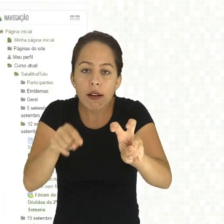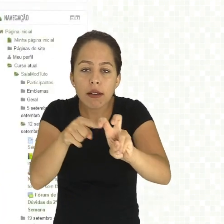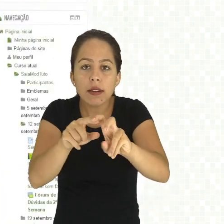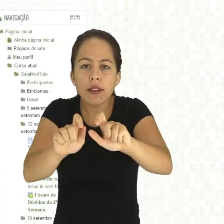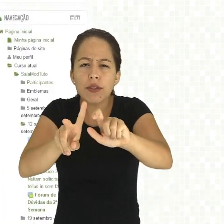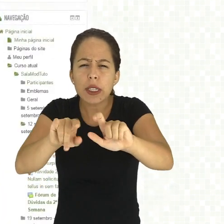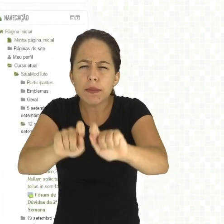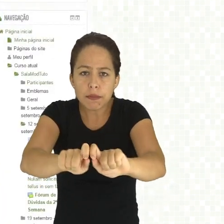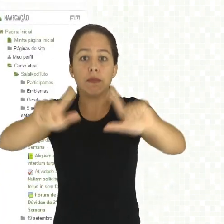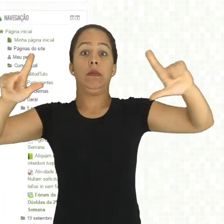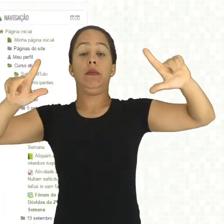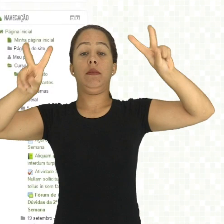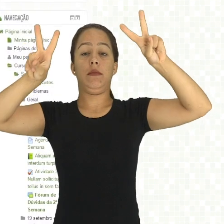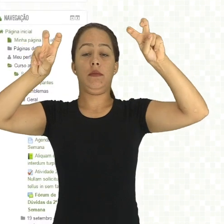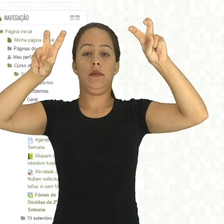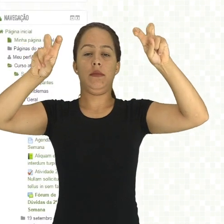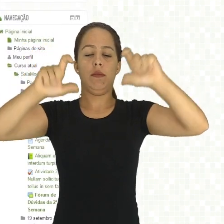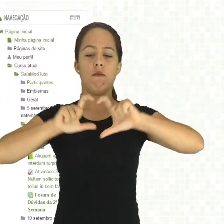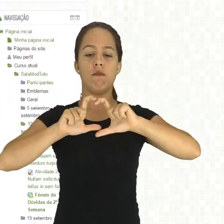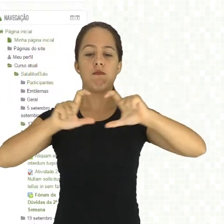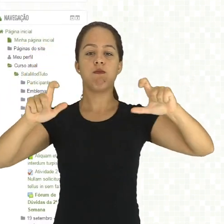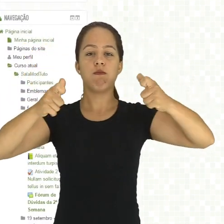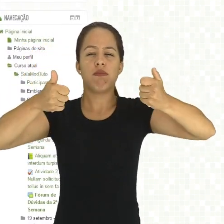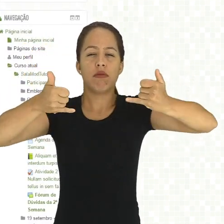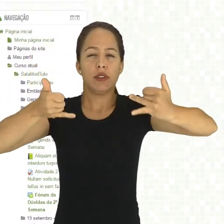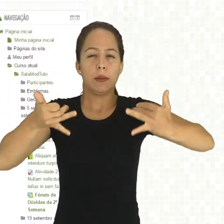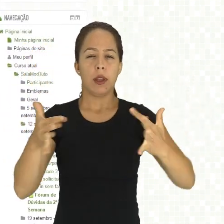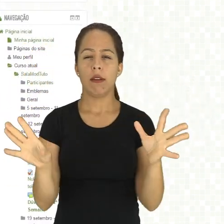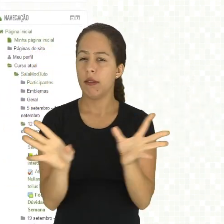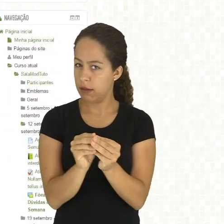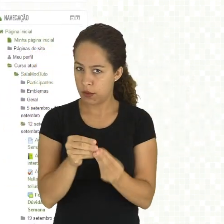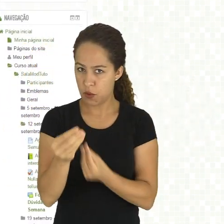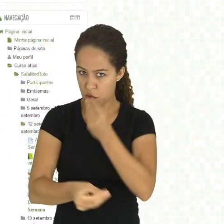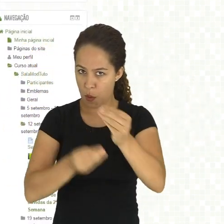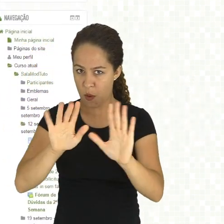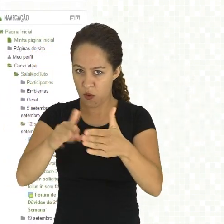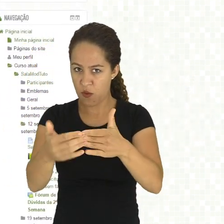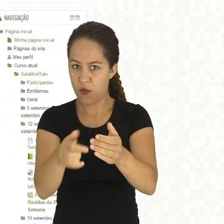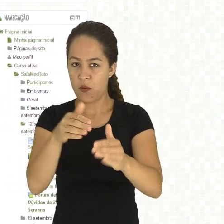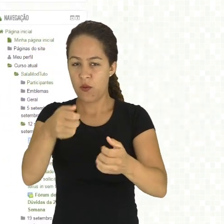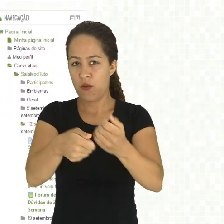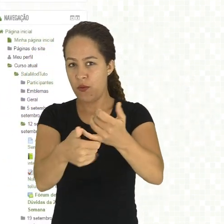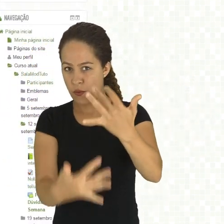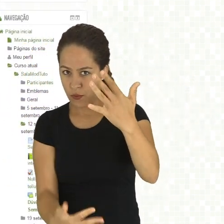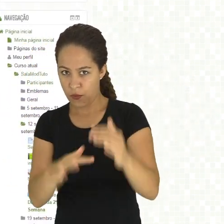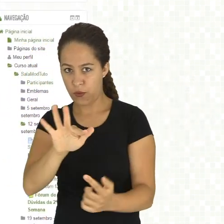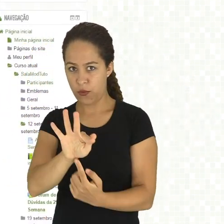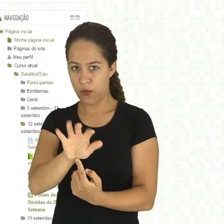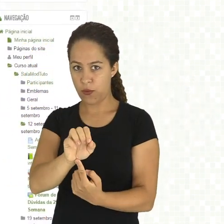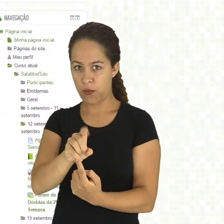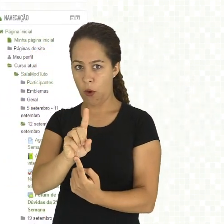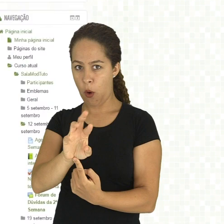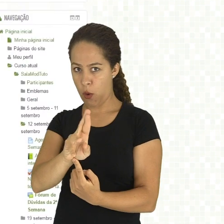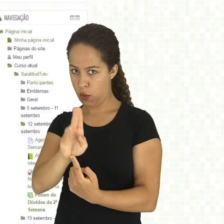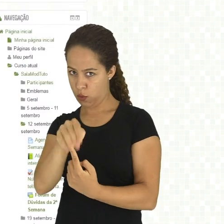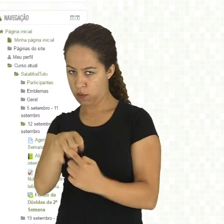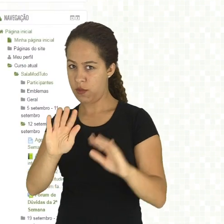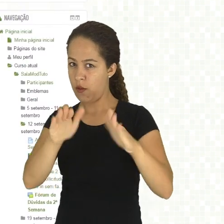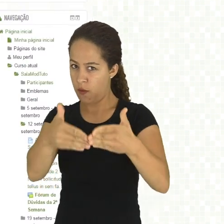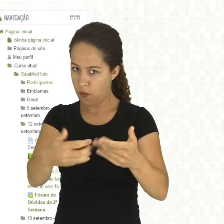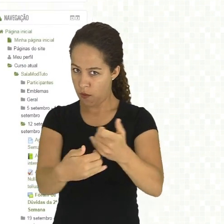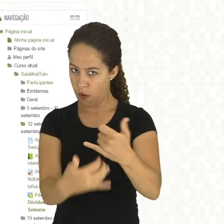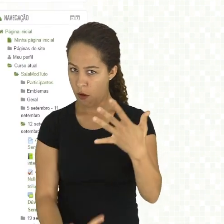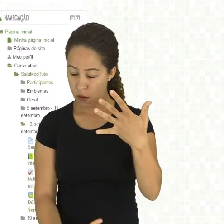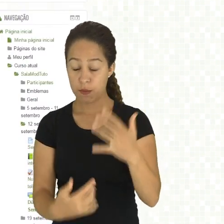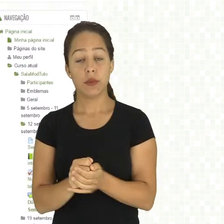aparecer uma tela com a descrição do fórum sinformações de orientação do fórum e pra acrescentar um novo tópico basta clicar